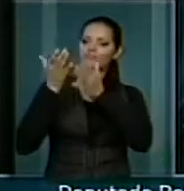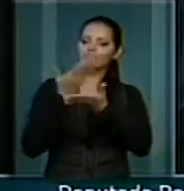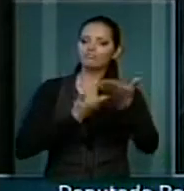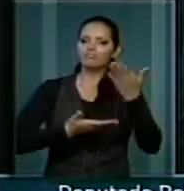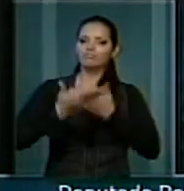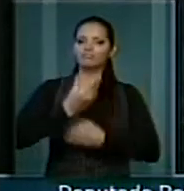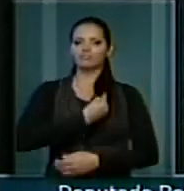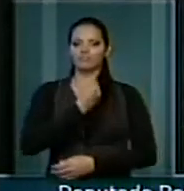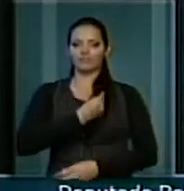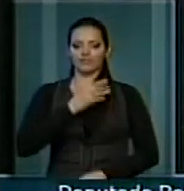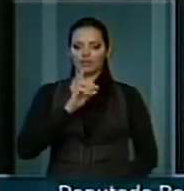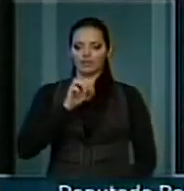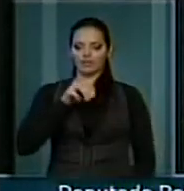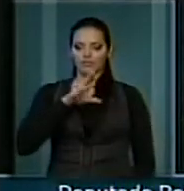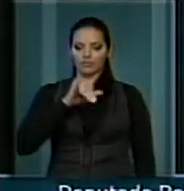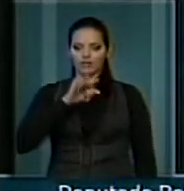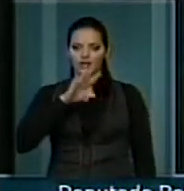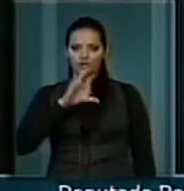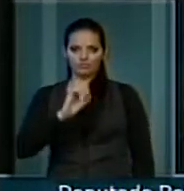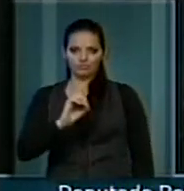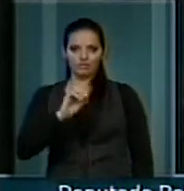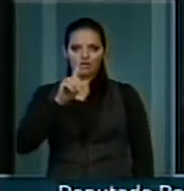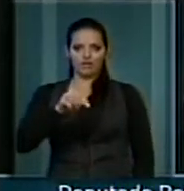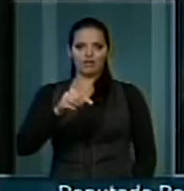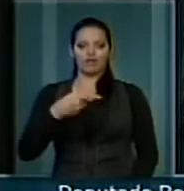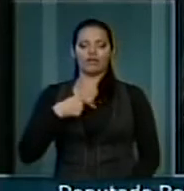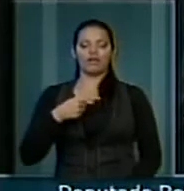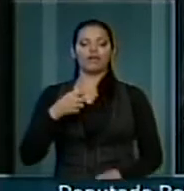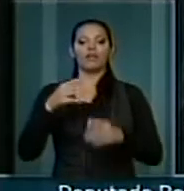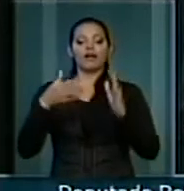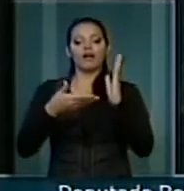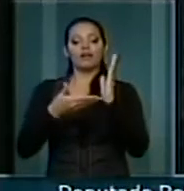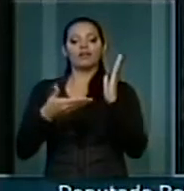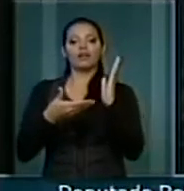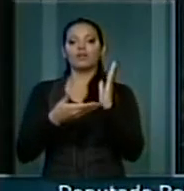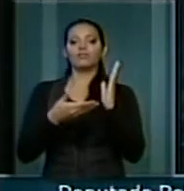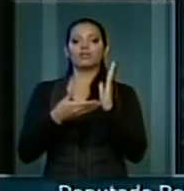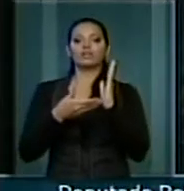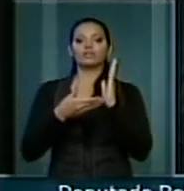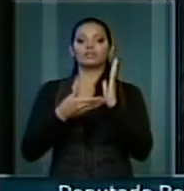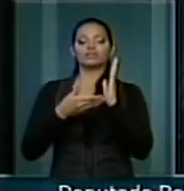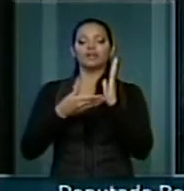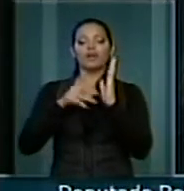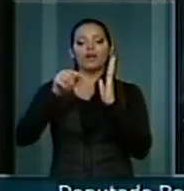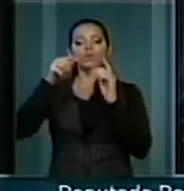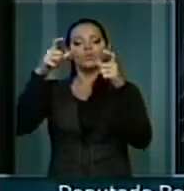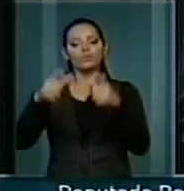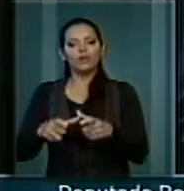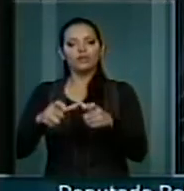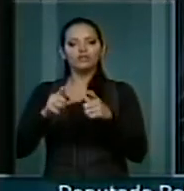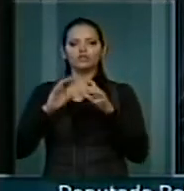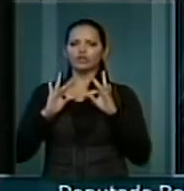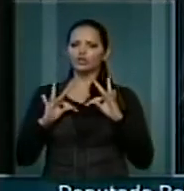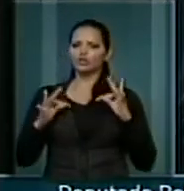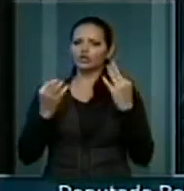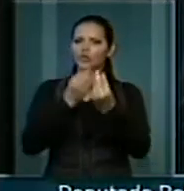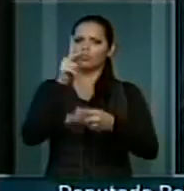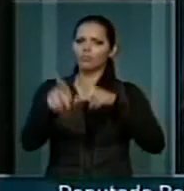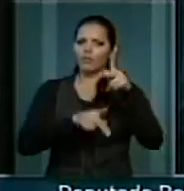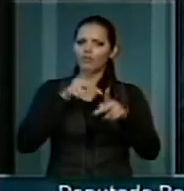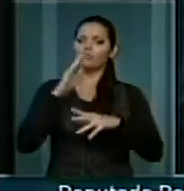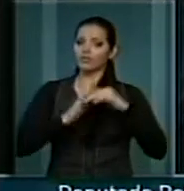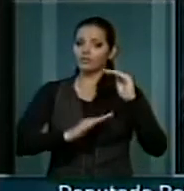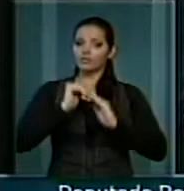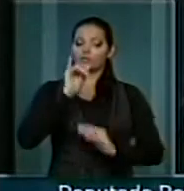nesse espaço democrático, que é a casa de todos os brasileiros, a exemplo dos profissionais da